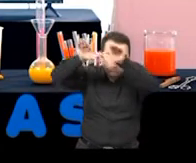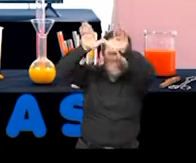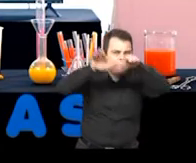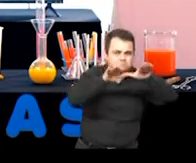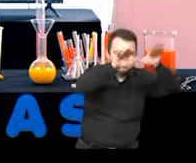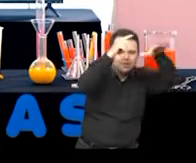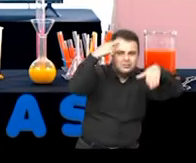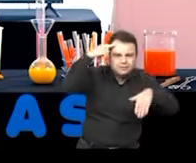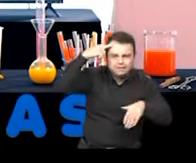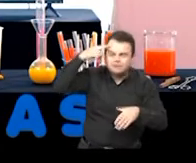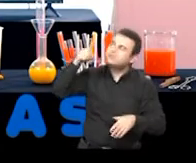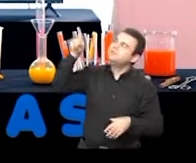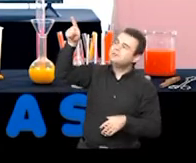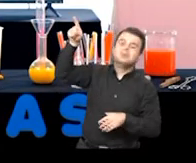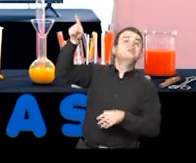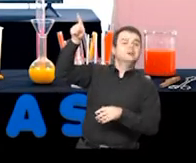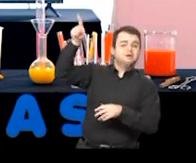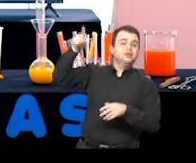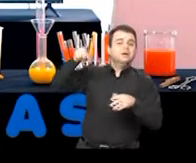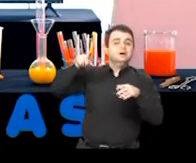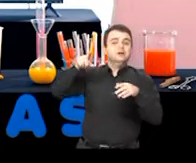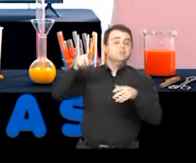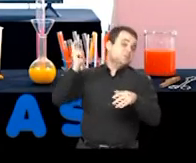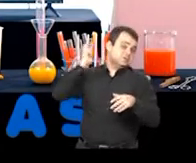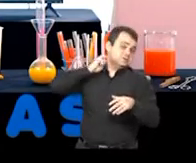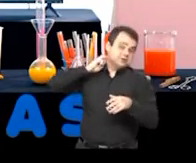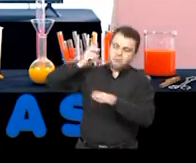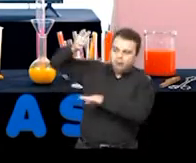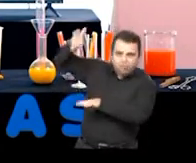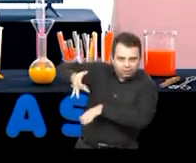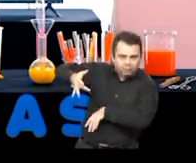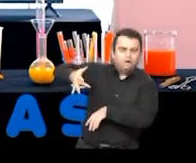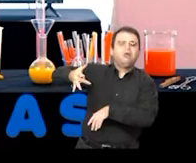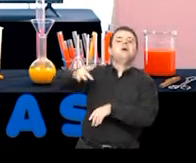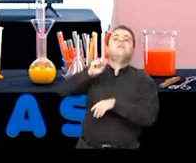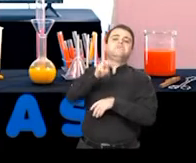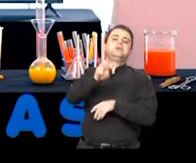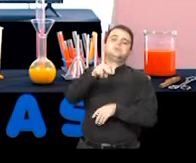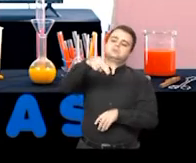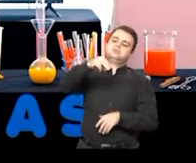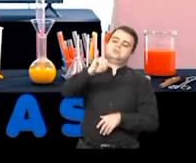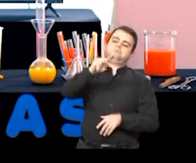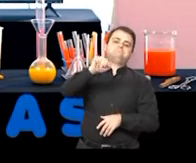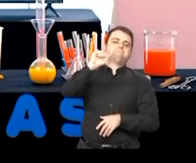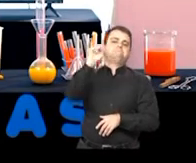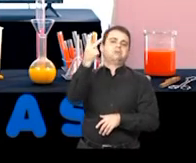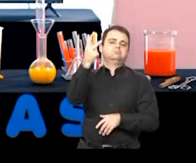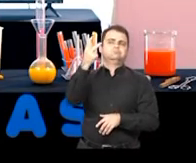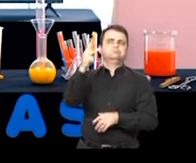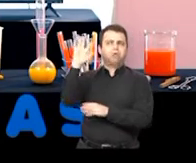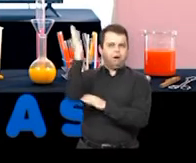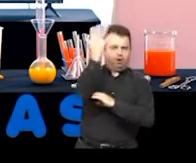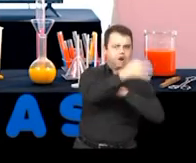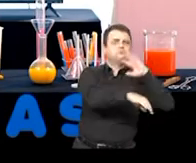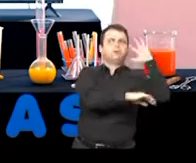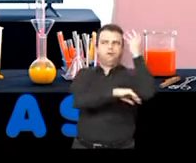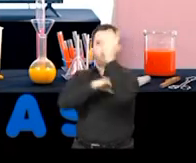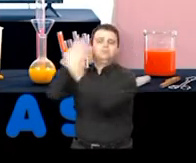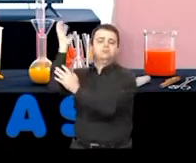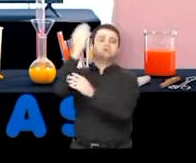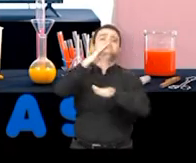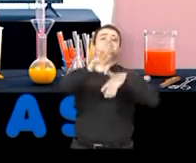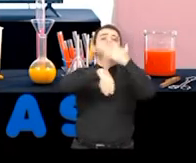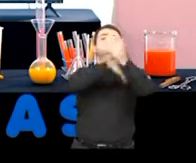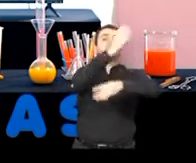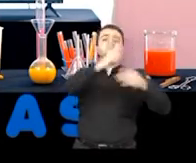desse morcego. E o que acontece? O morcego teve que mudar de lugar, de habitat, porque chegou o homem,